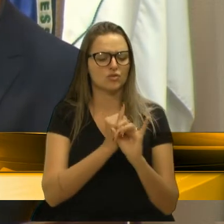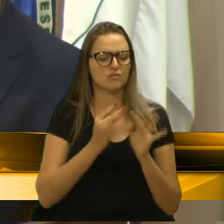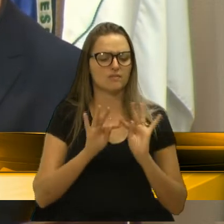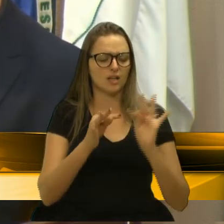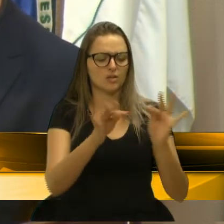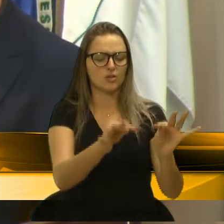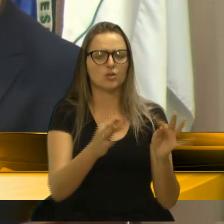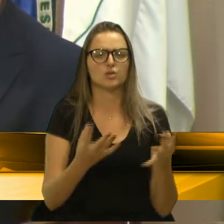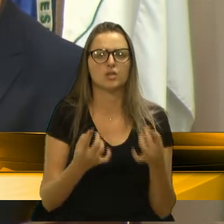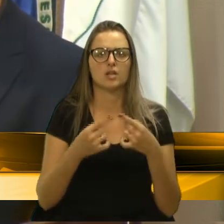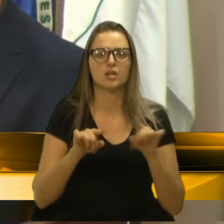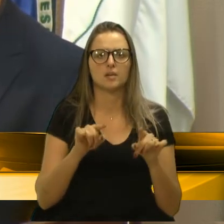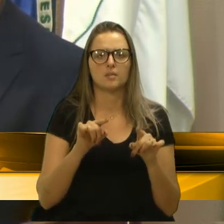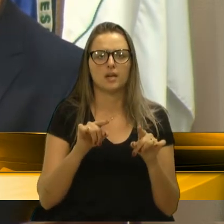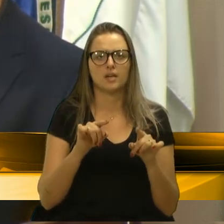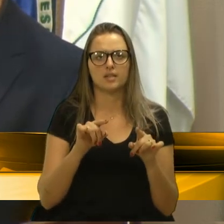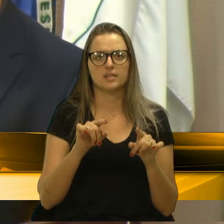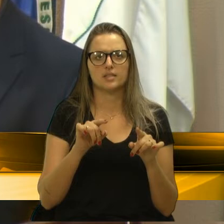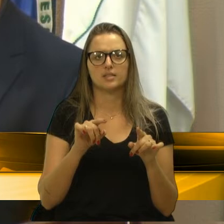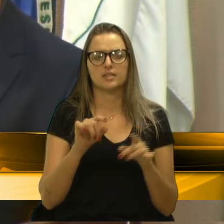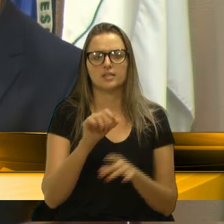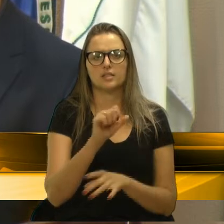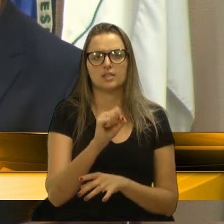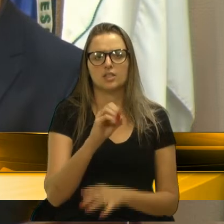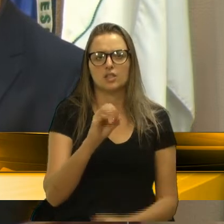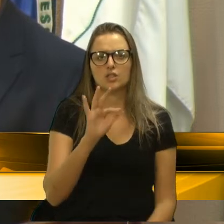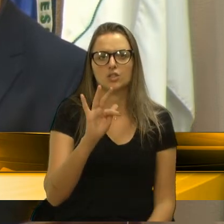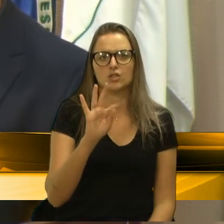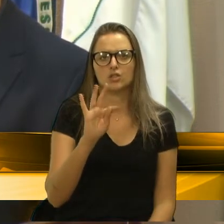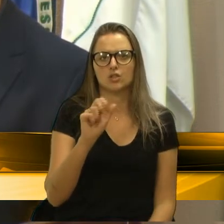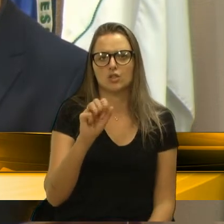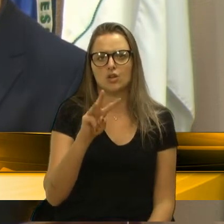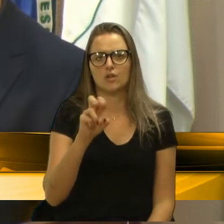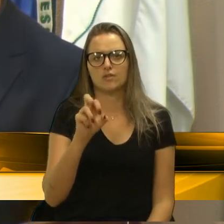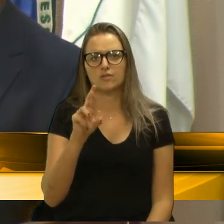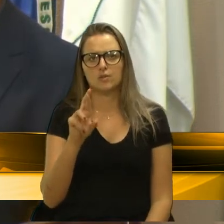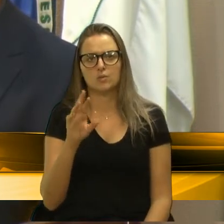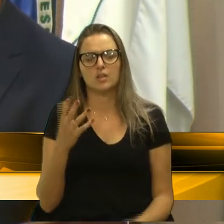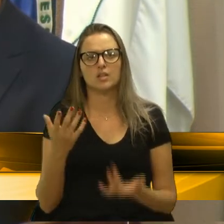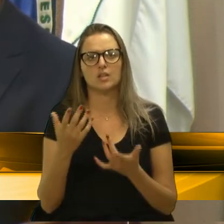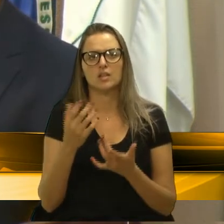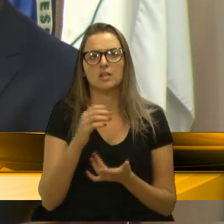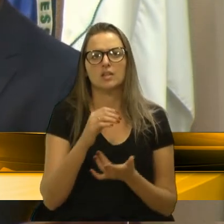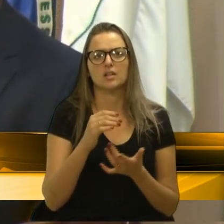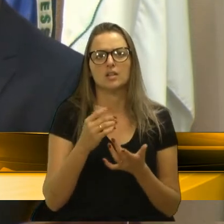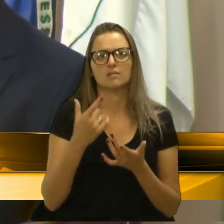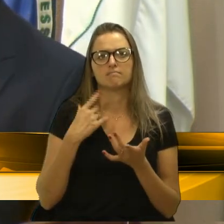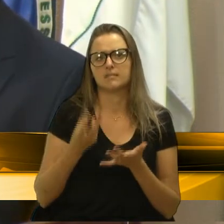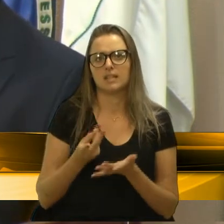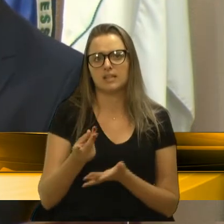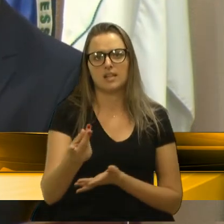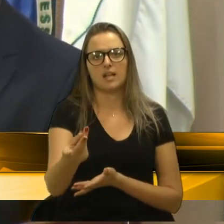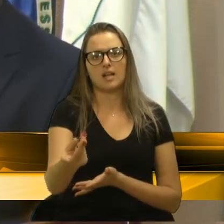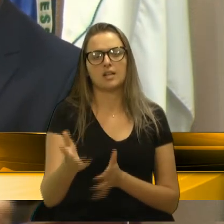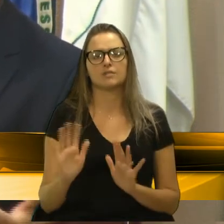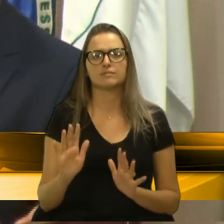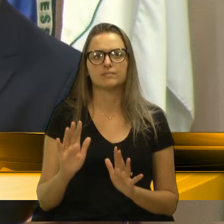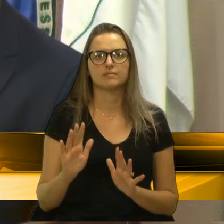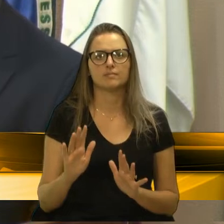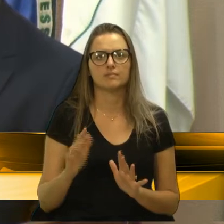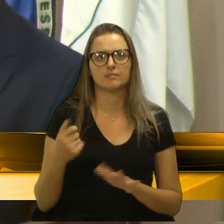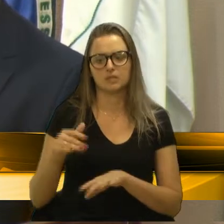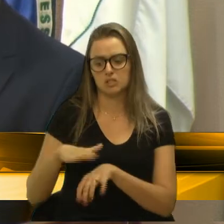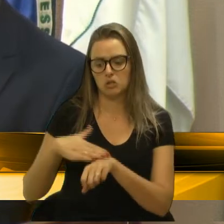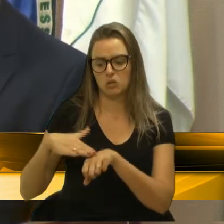software, licença, implantação, locação, manutenção, censo, um software perpétuo. Deve conversar